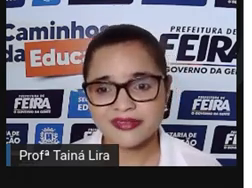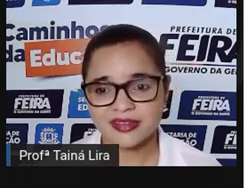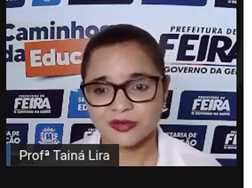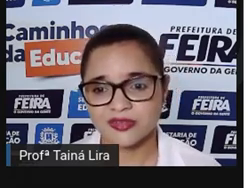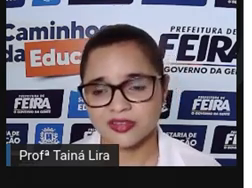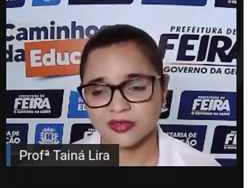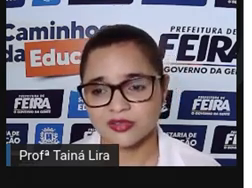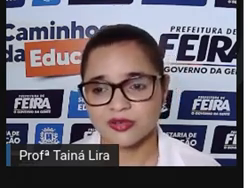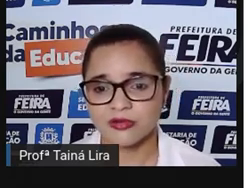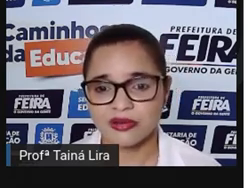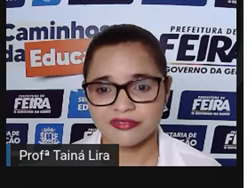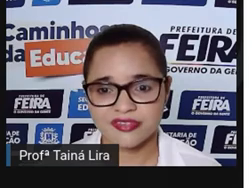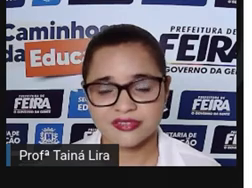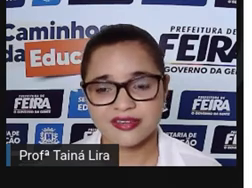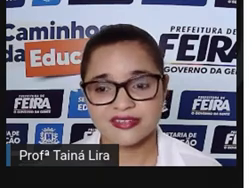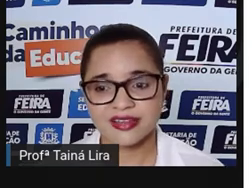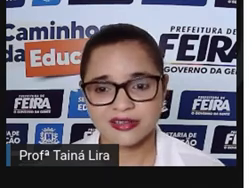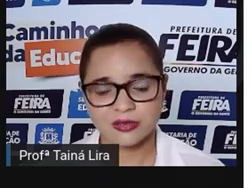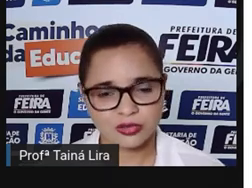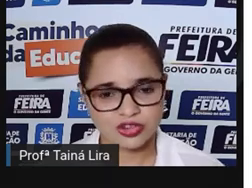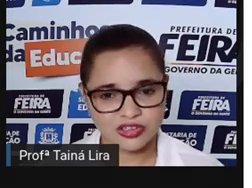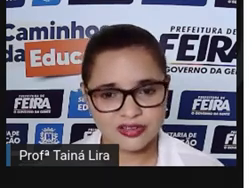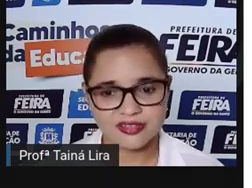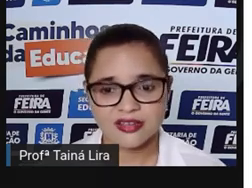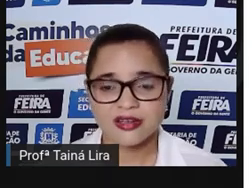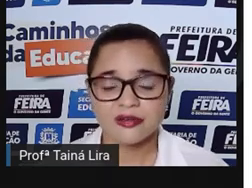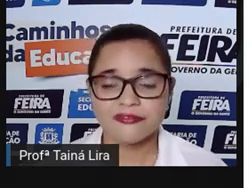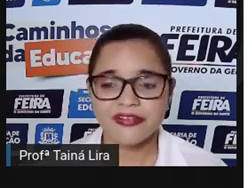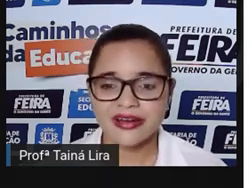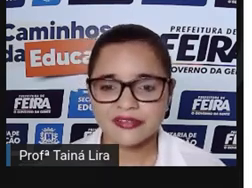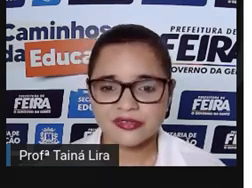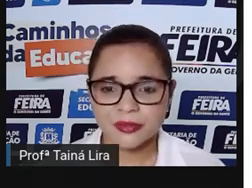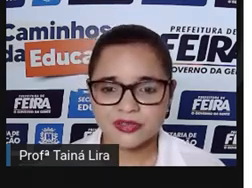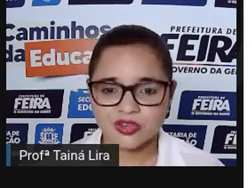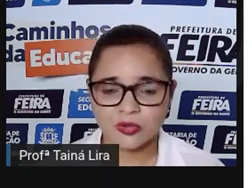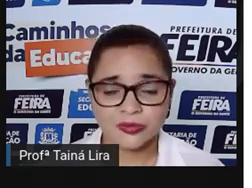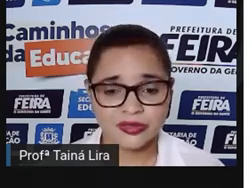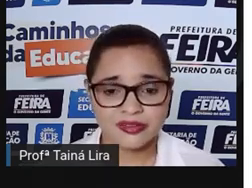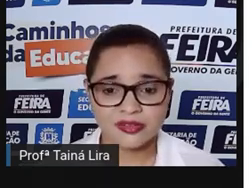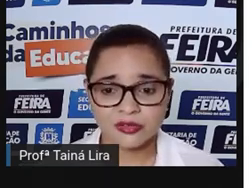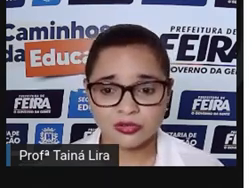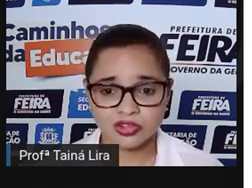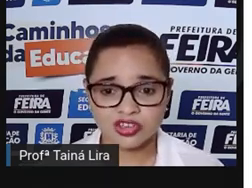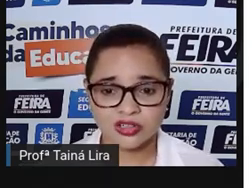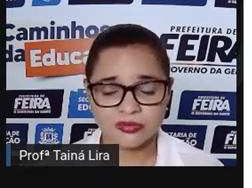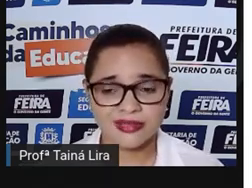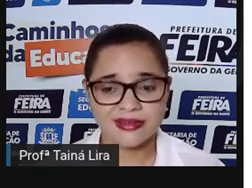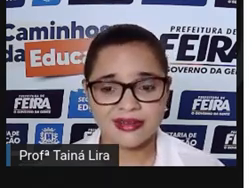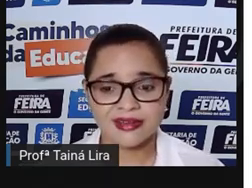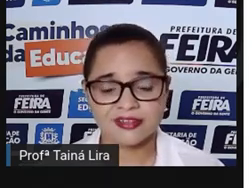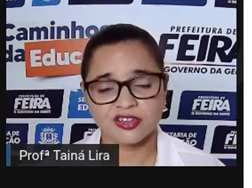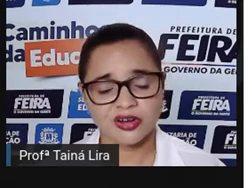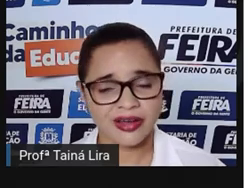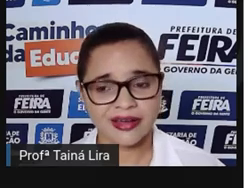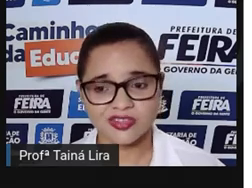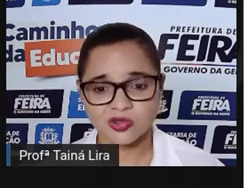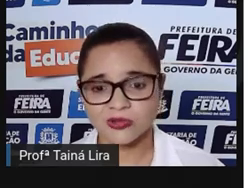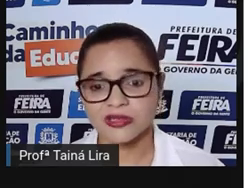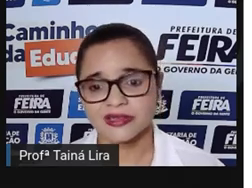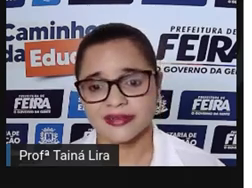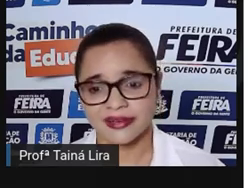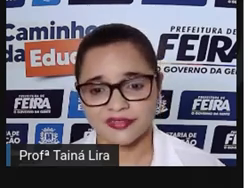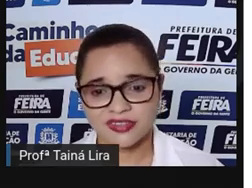Com o passar dos anos e com o avanço das tecnologias, vários meios de comunicação surgiram, entre eles o